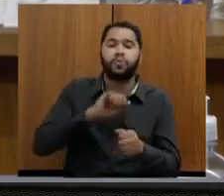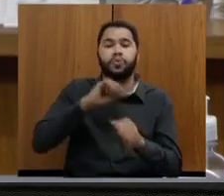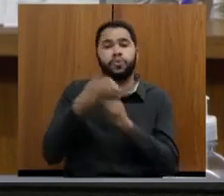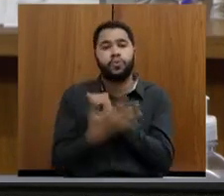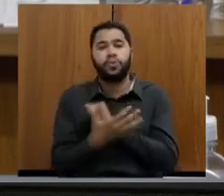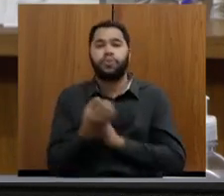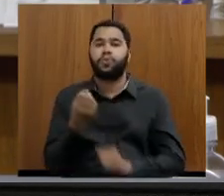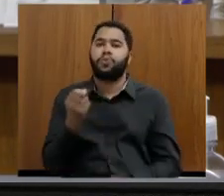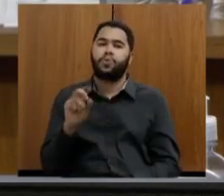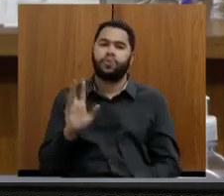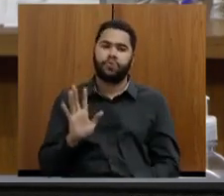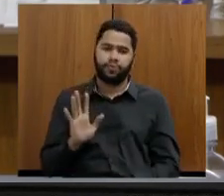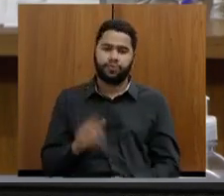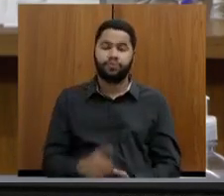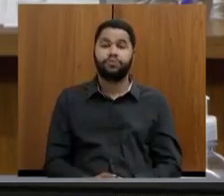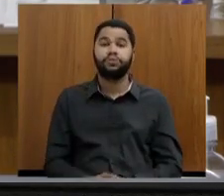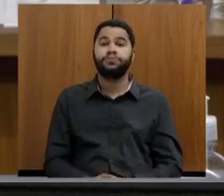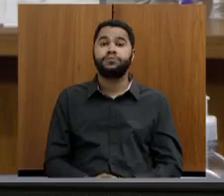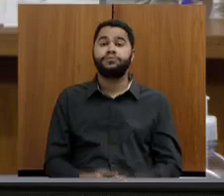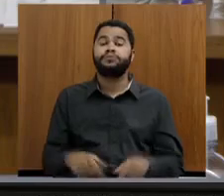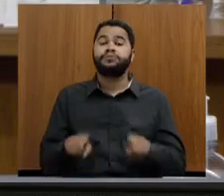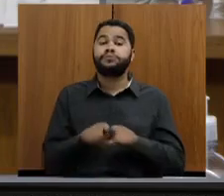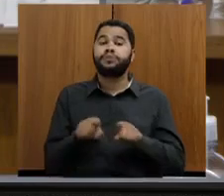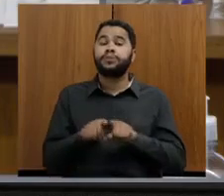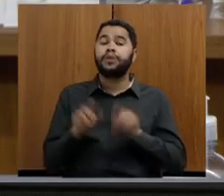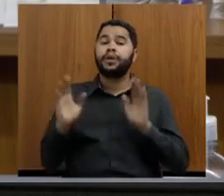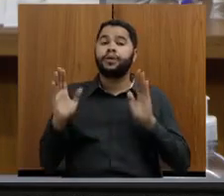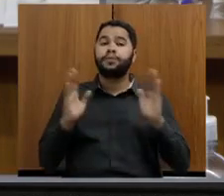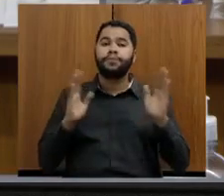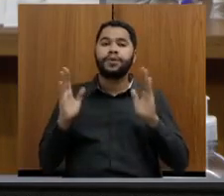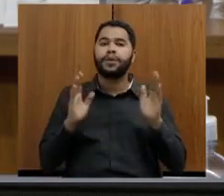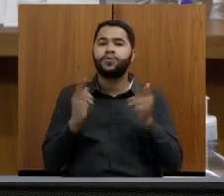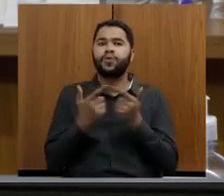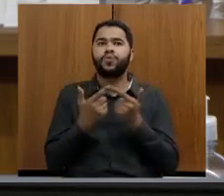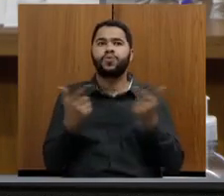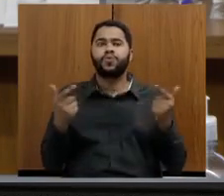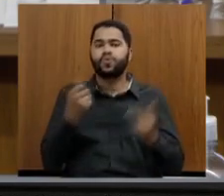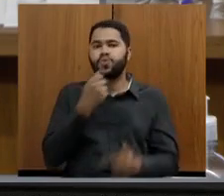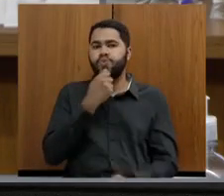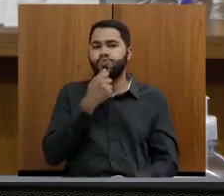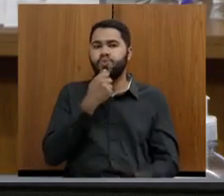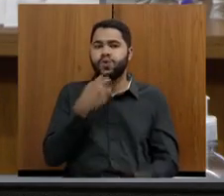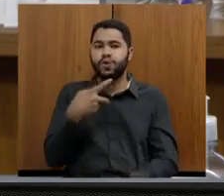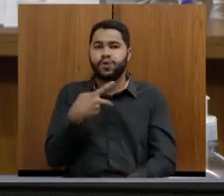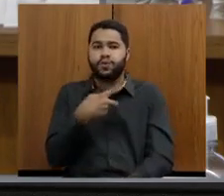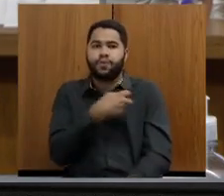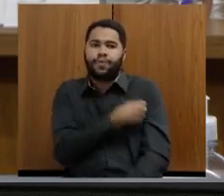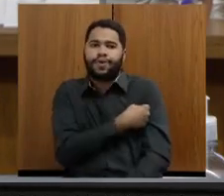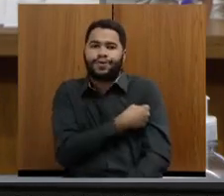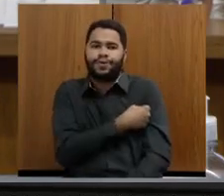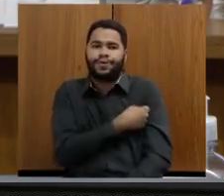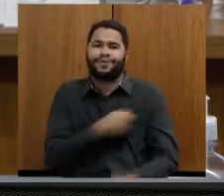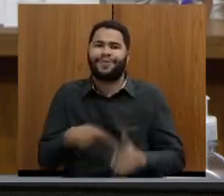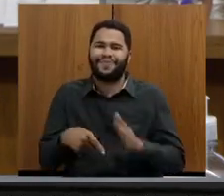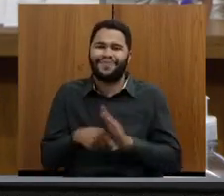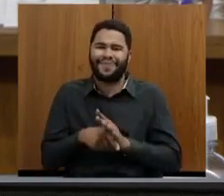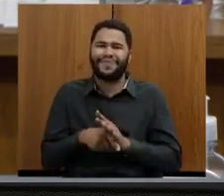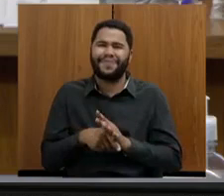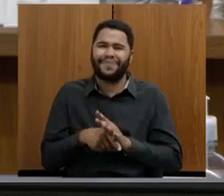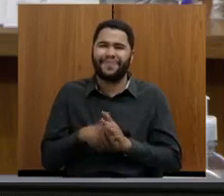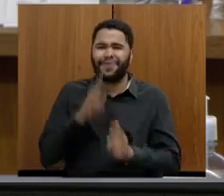covide e mesmo em um período em que não havia ainda a vacinação dos nossos Bombeiros